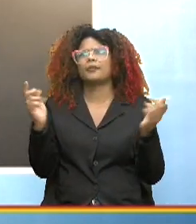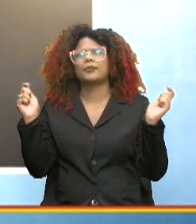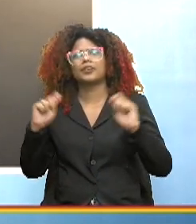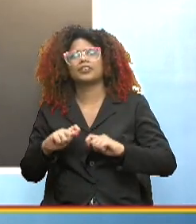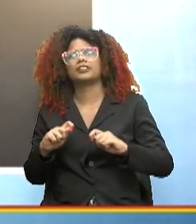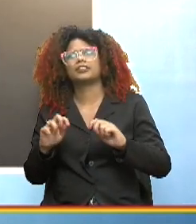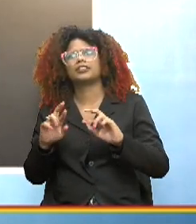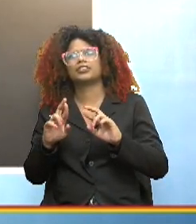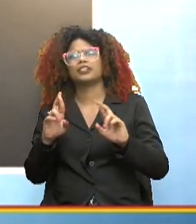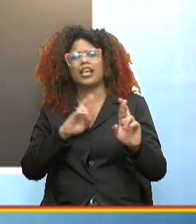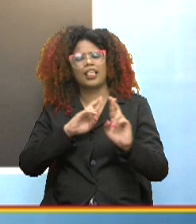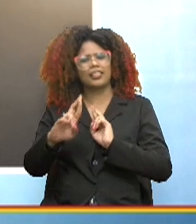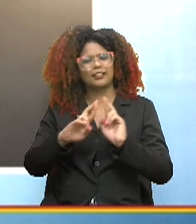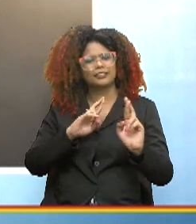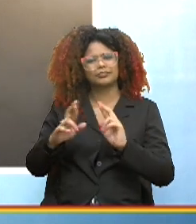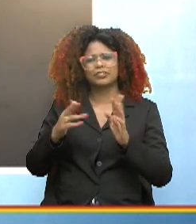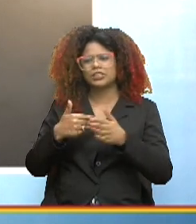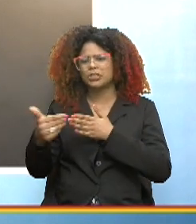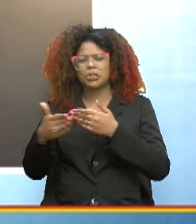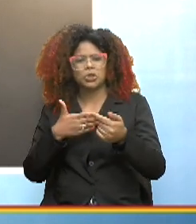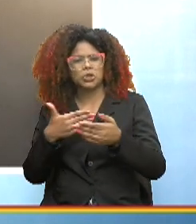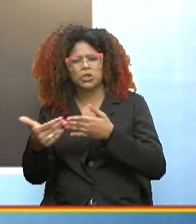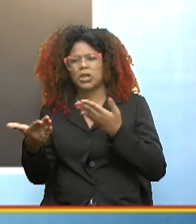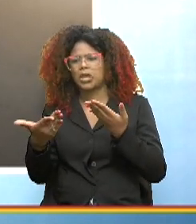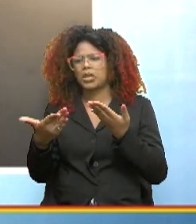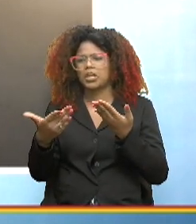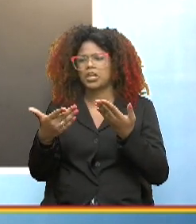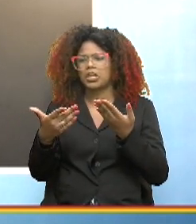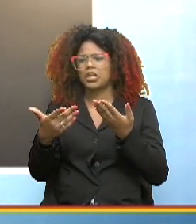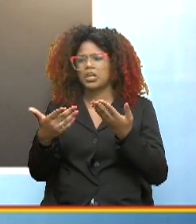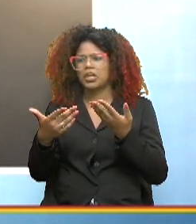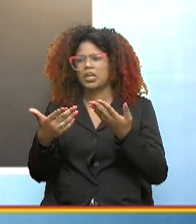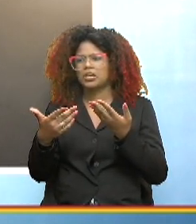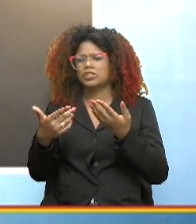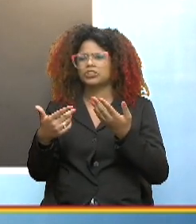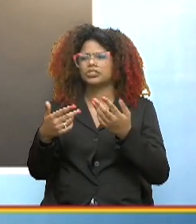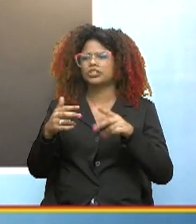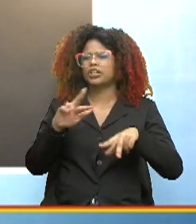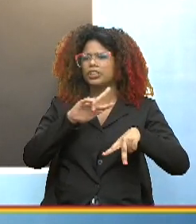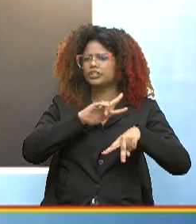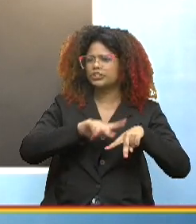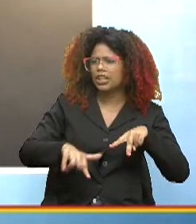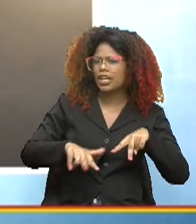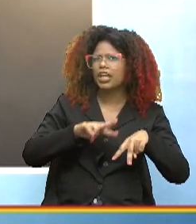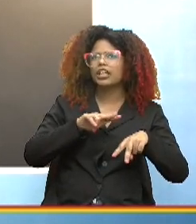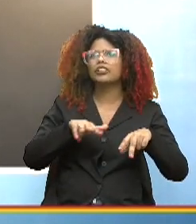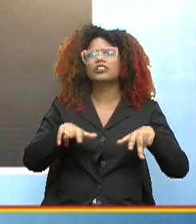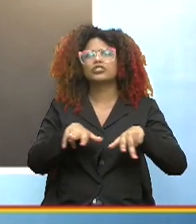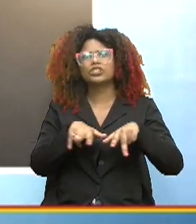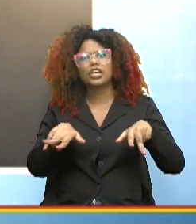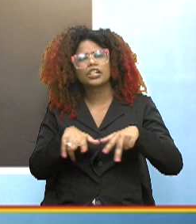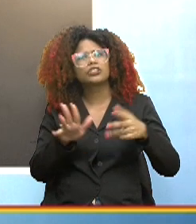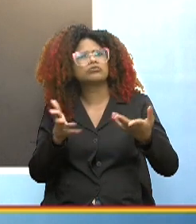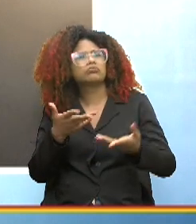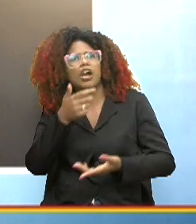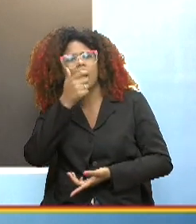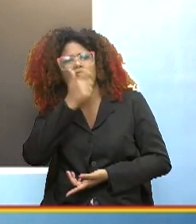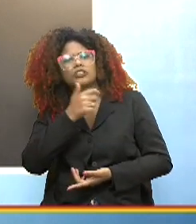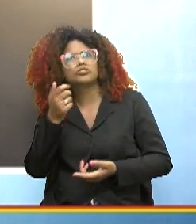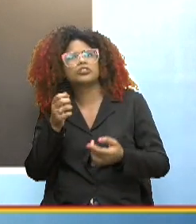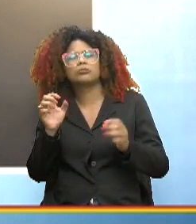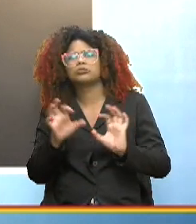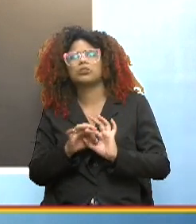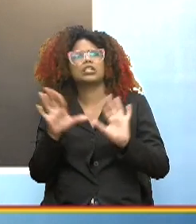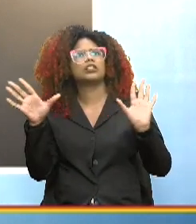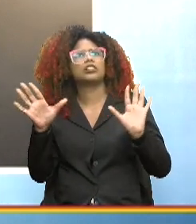relacionamentos com qualquer um dos gêneros Então eu penso que tá muito mais aberto